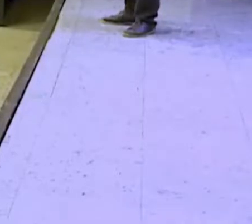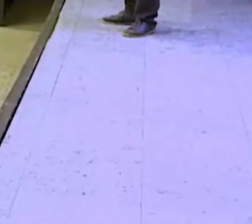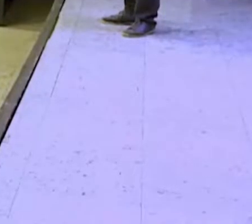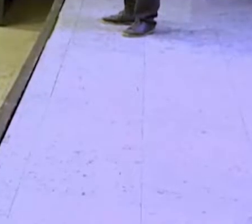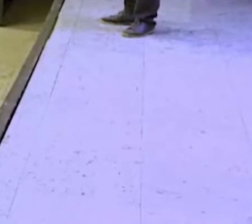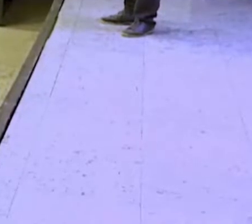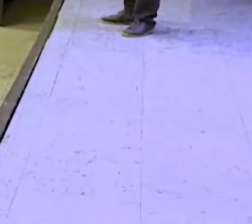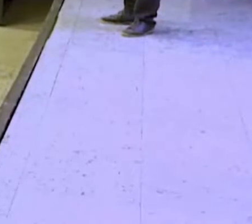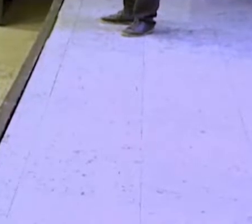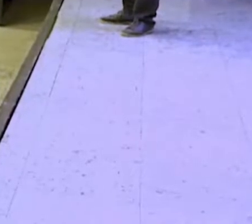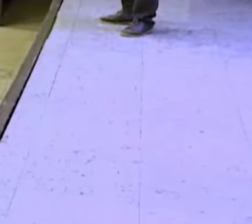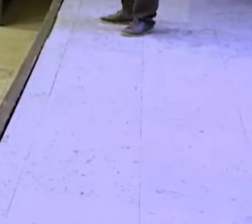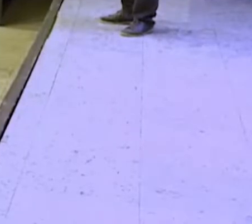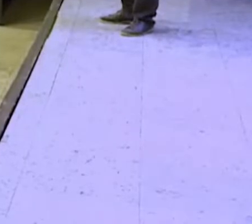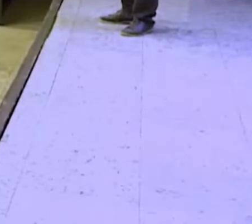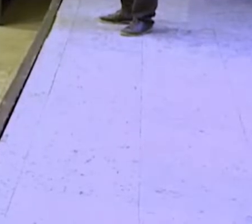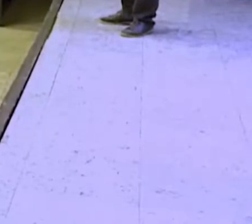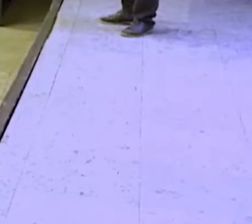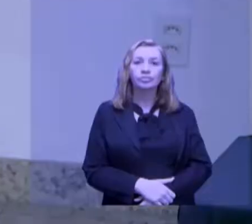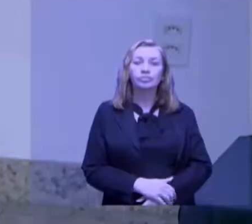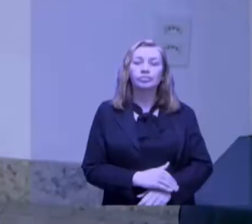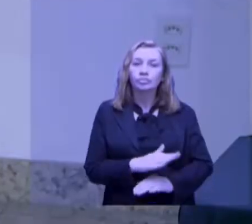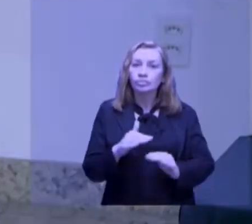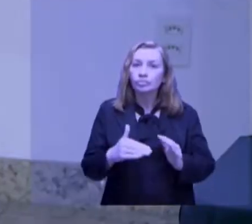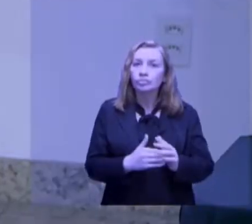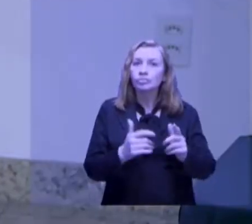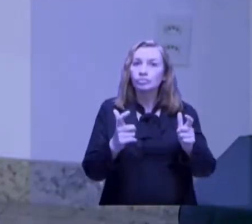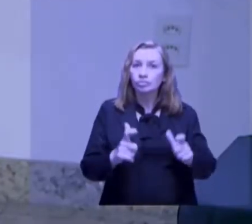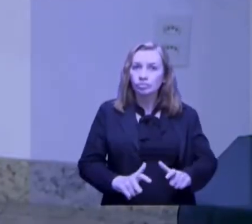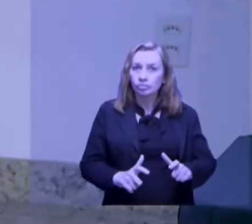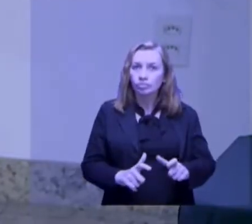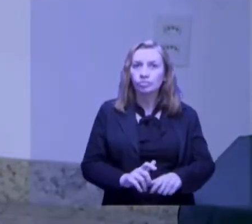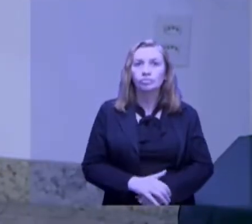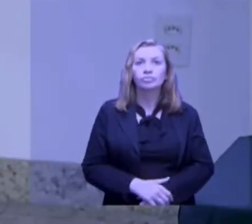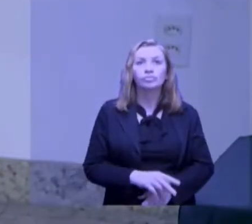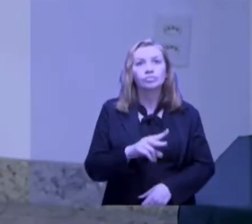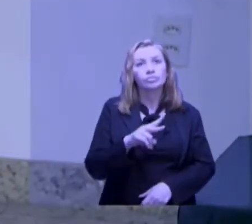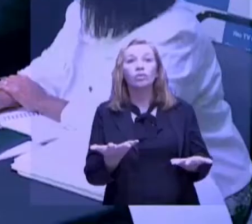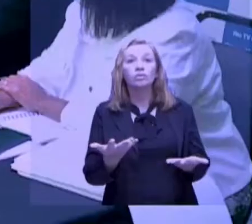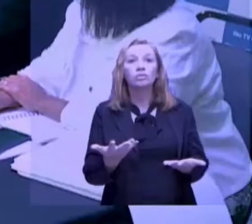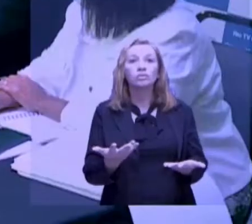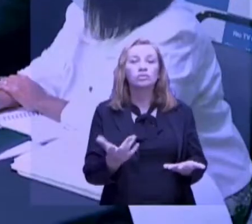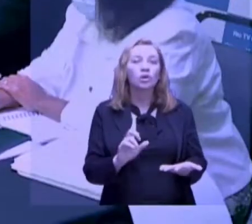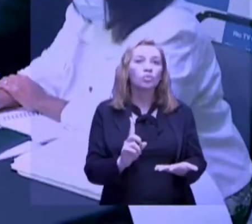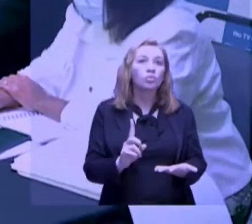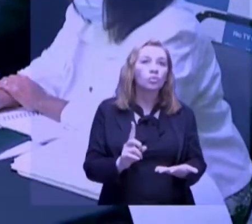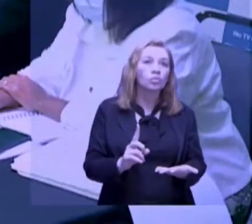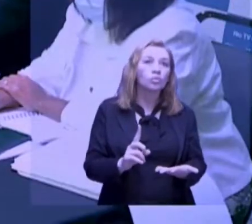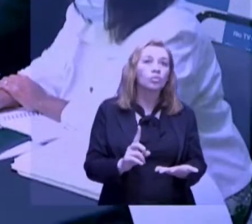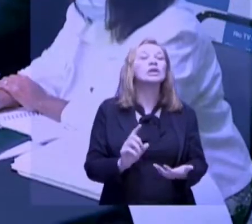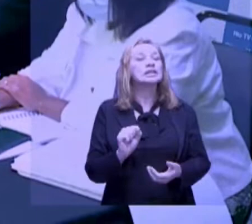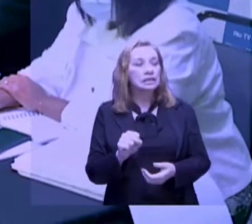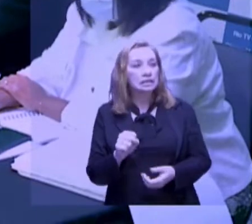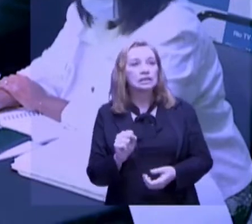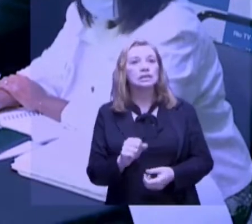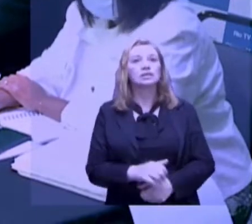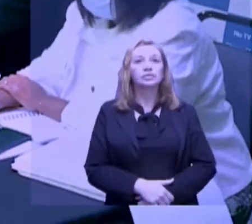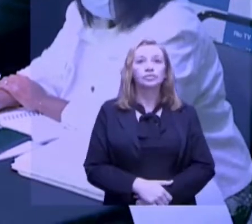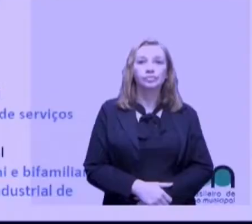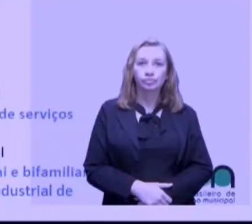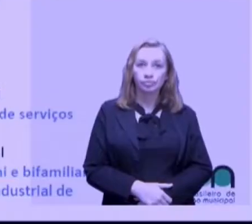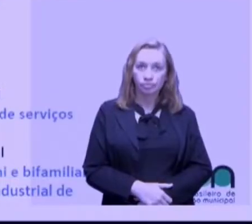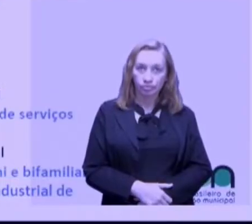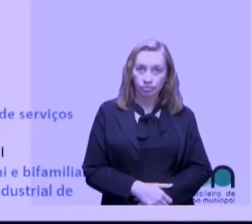do Instituto Brasileiro de Administração Municipal fez um apanhado do conjunto que compreende os 19 bairros da área de